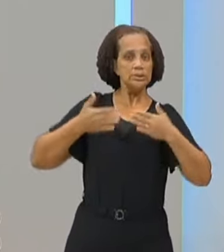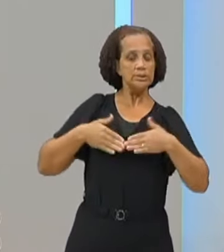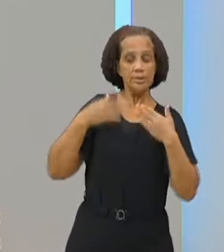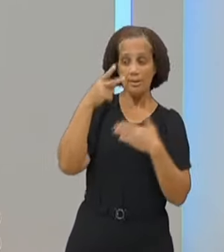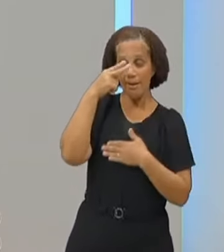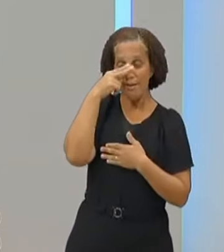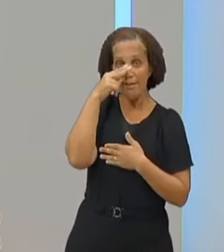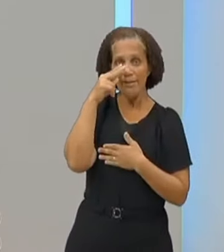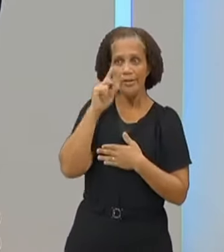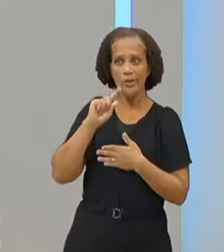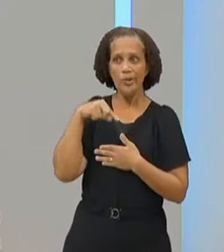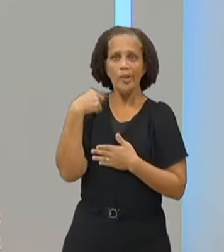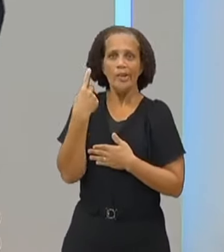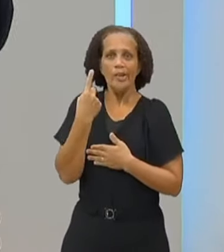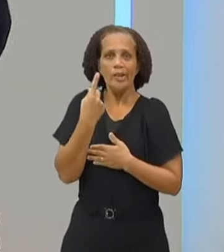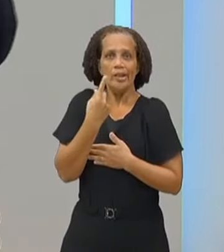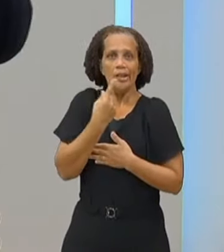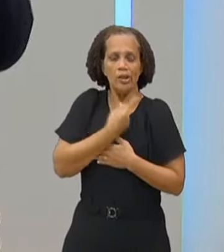fato de serdes